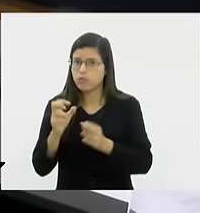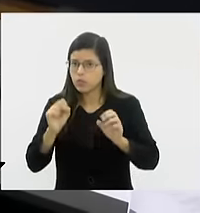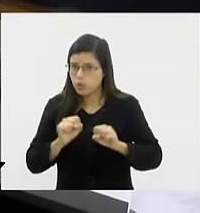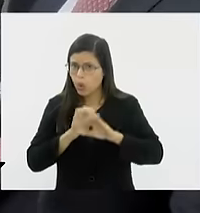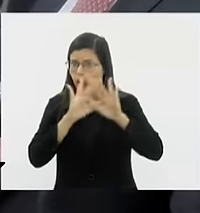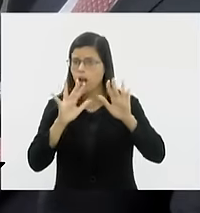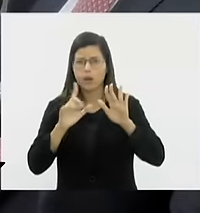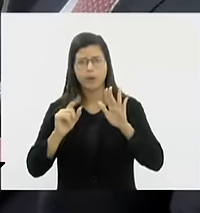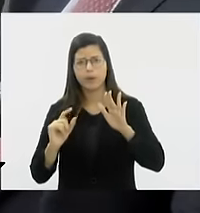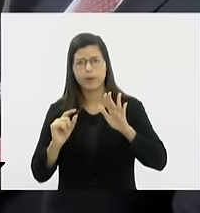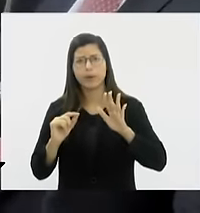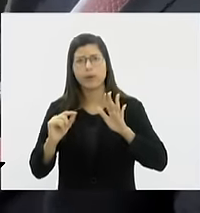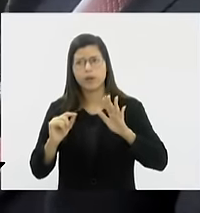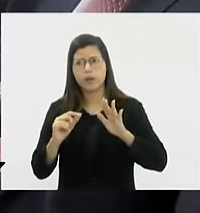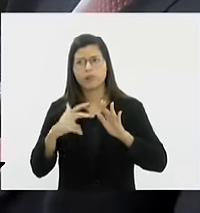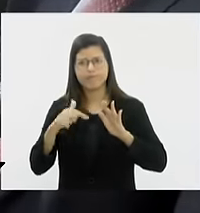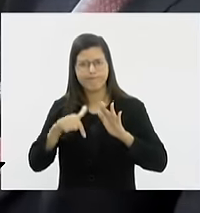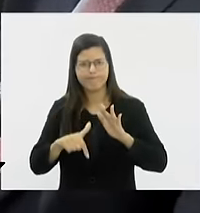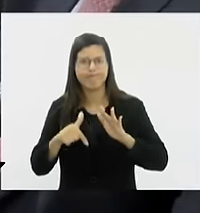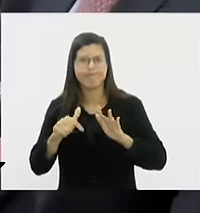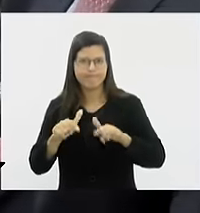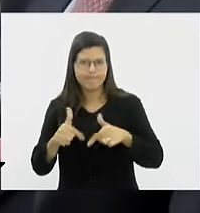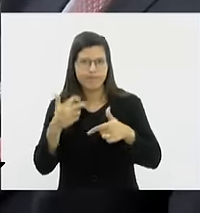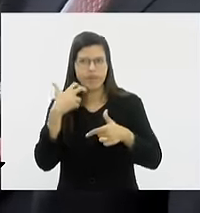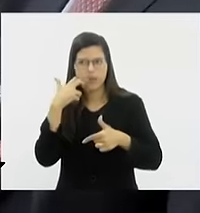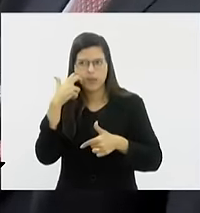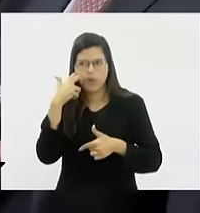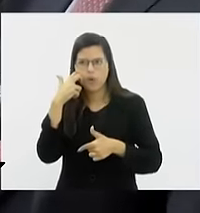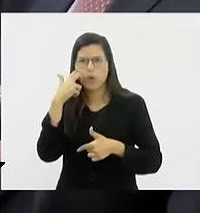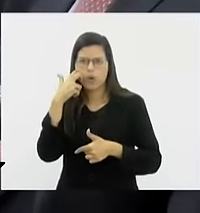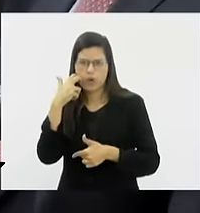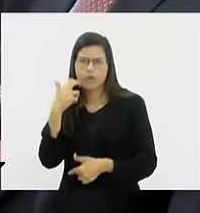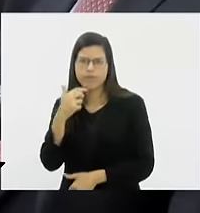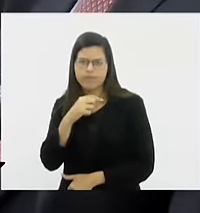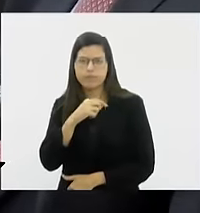situação bastante constrangedora, com a coronel Priscila,